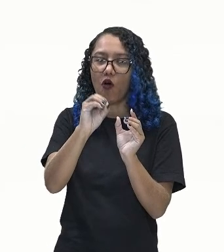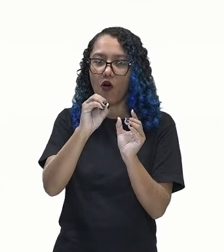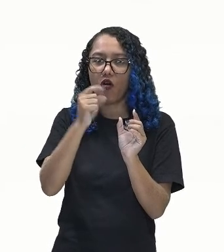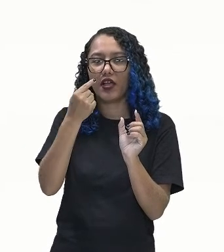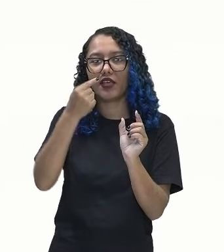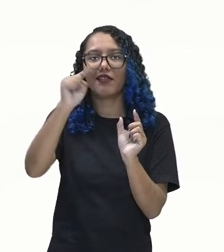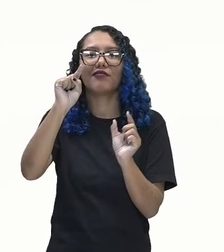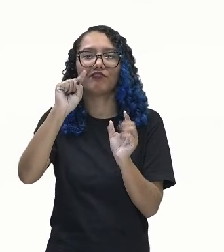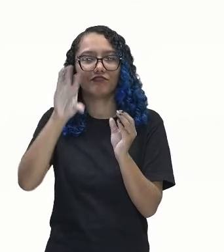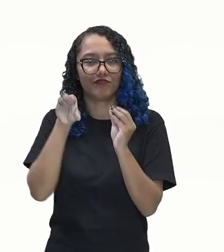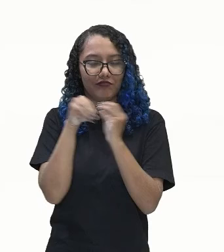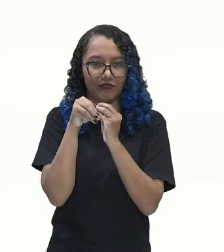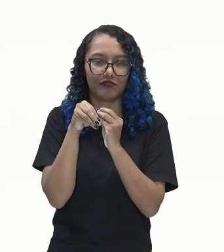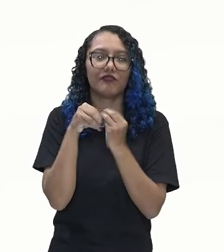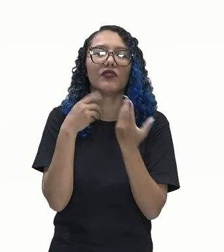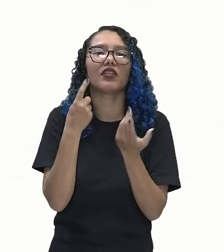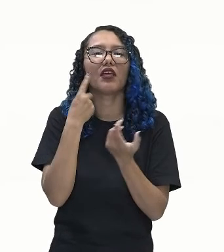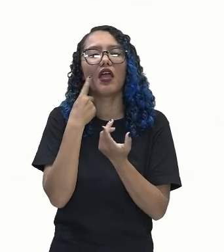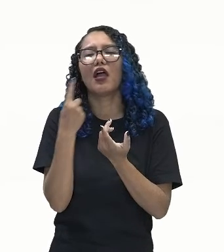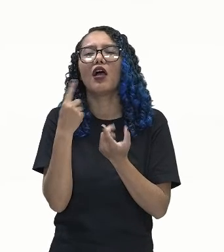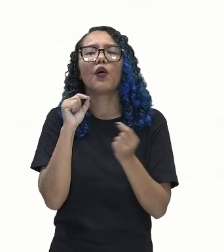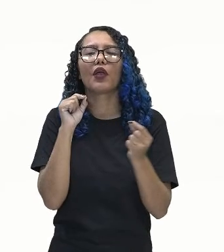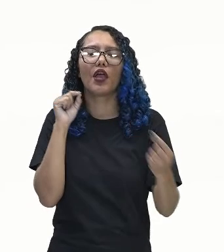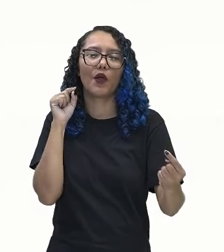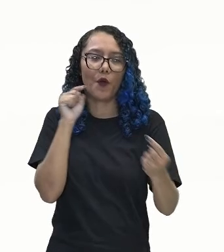aqui a gente chama de variação